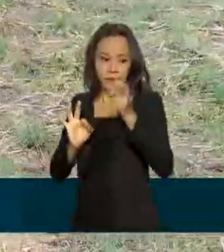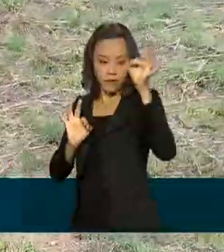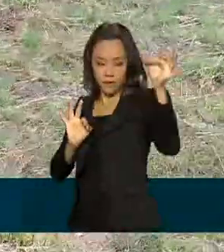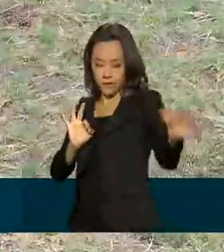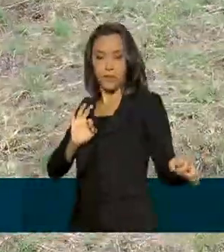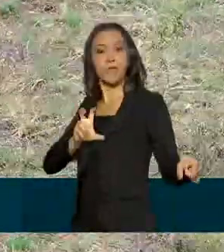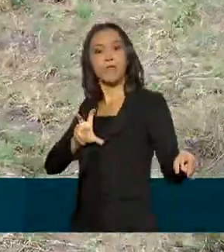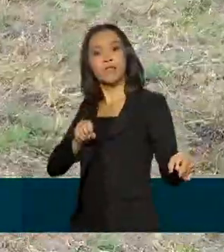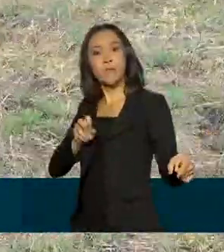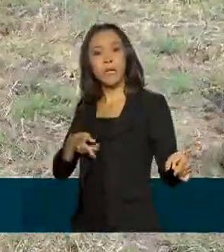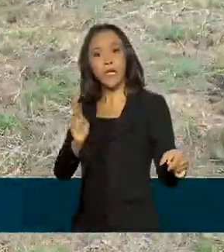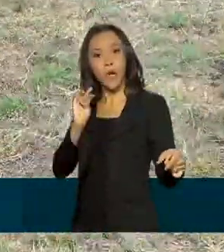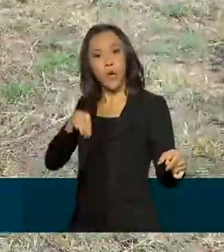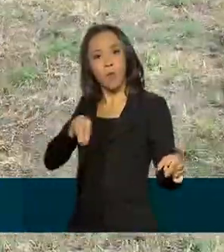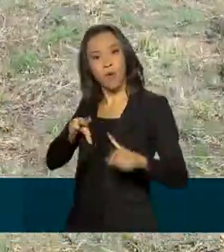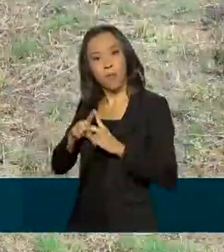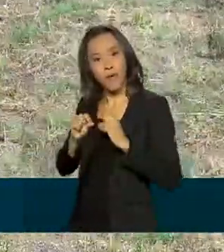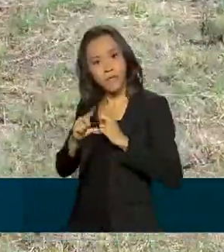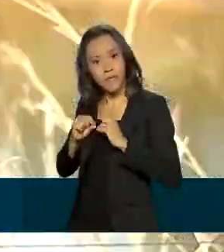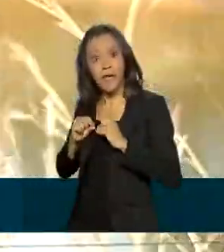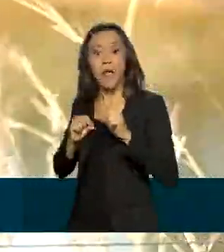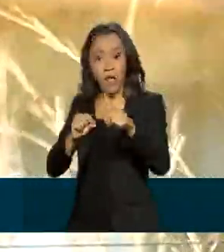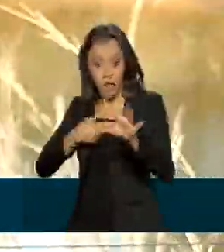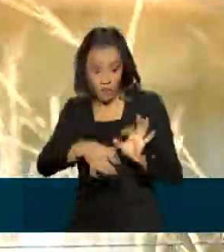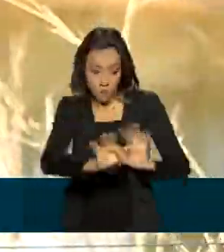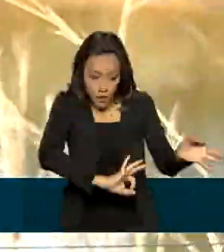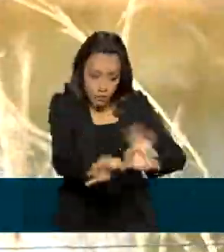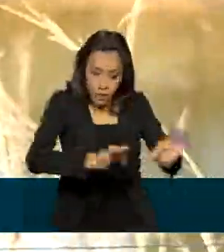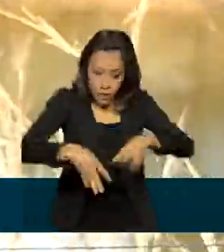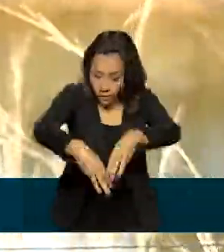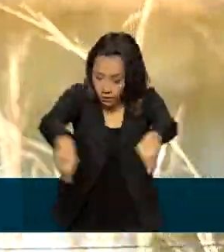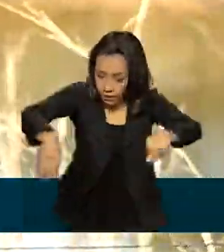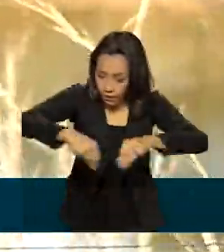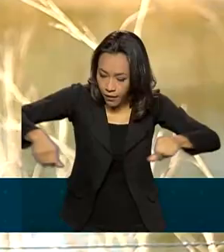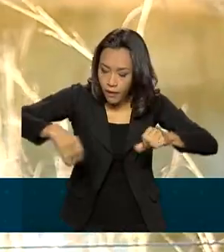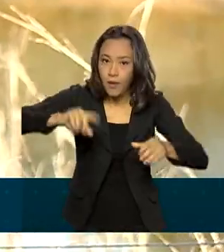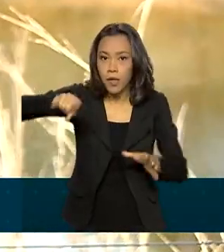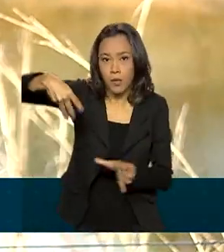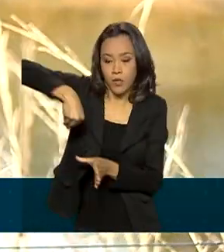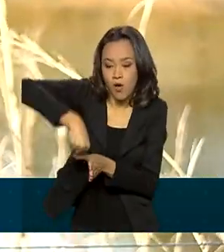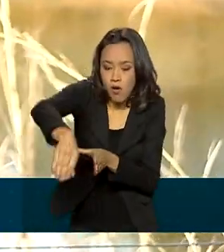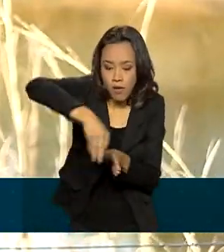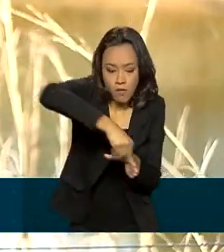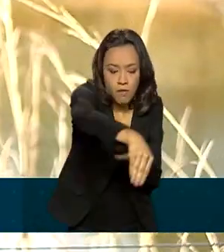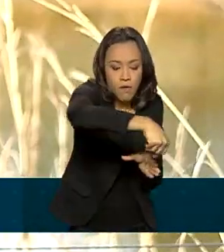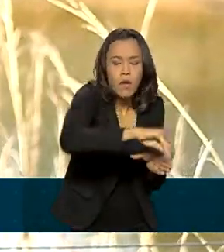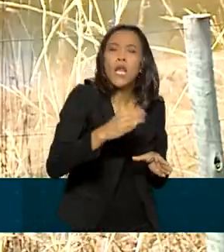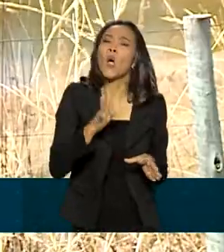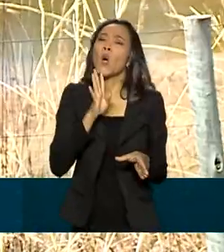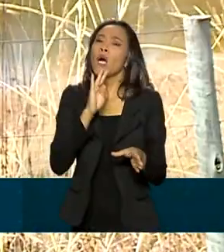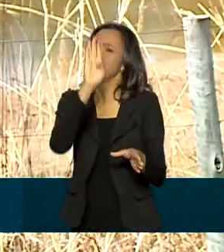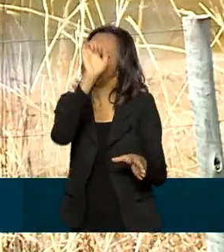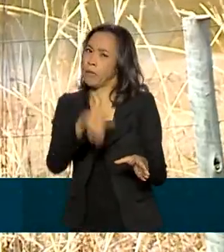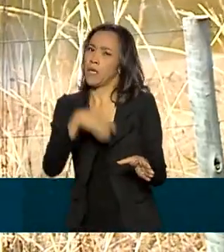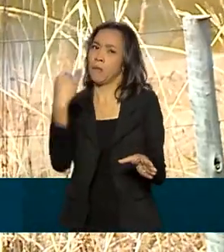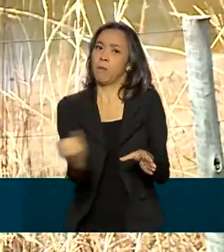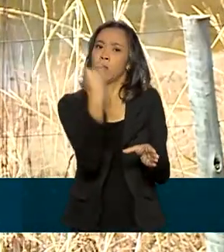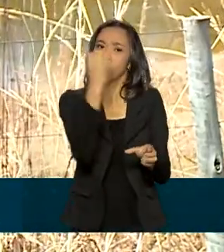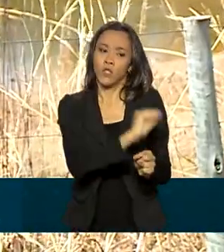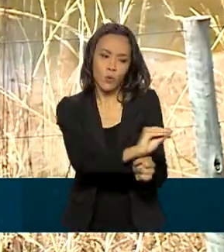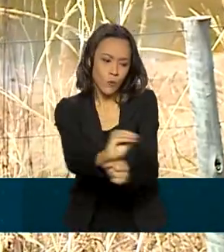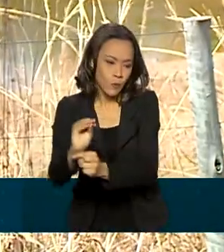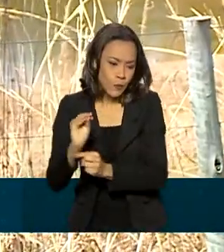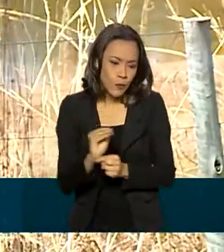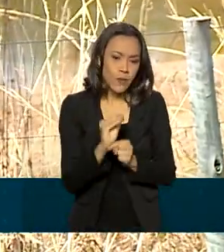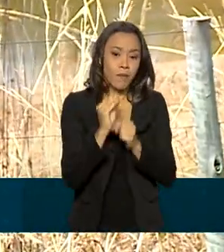Km de Brasília ela já está preparando a terra para próxima Safra e conhece bem a importância de cuidar do solo e